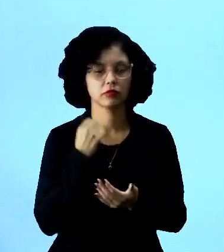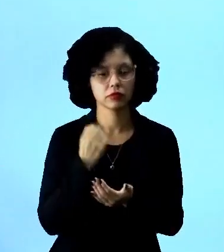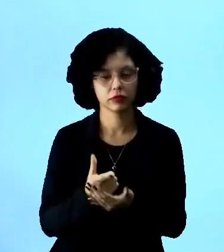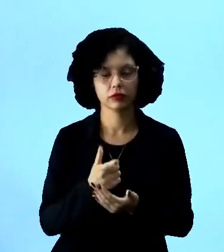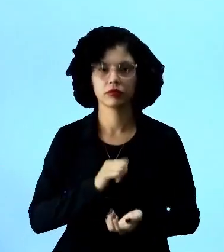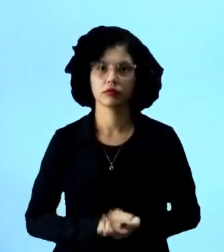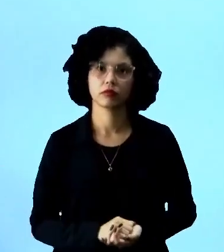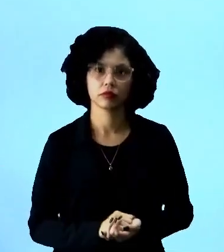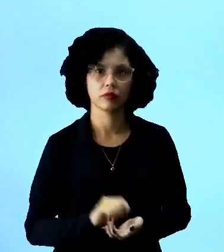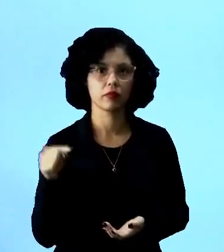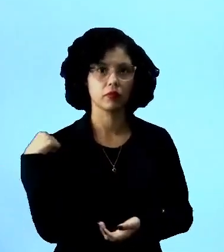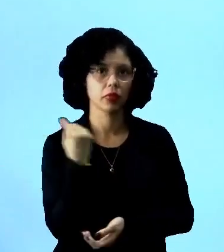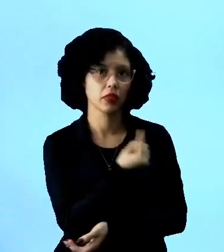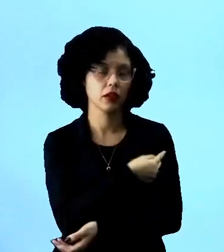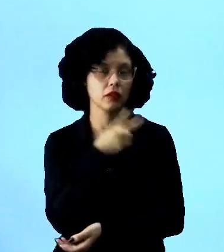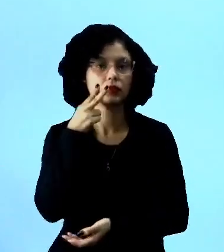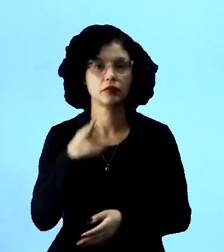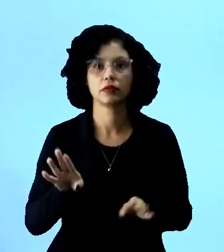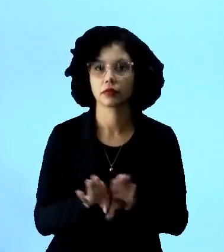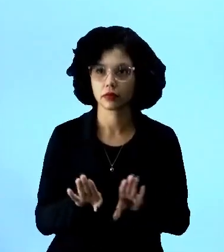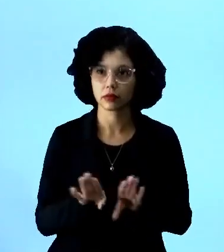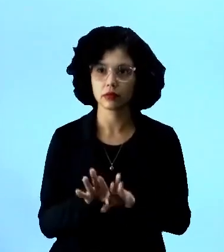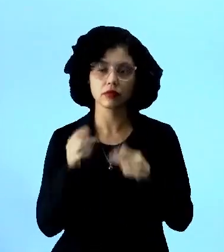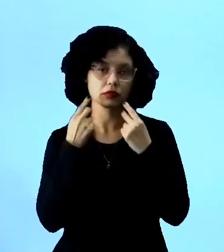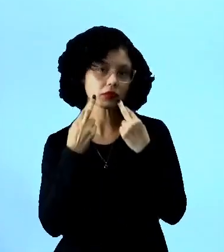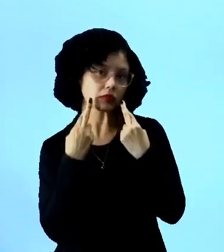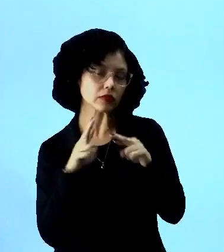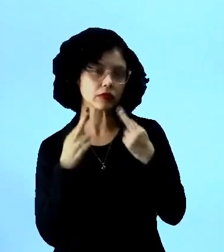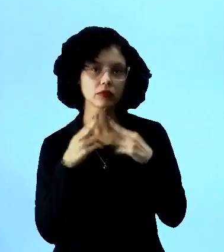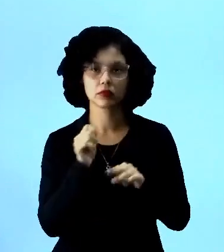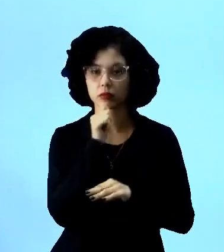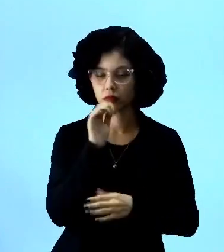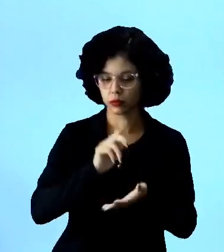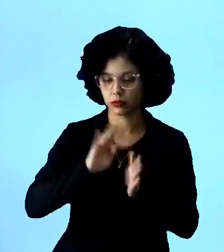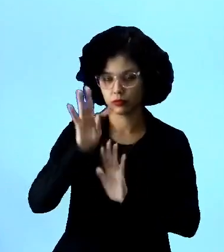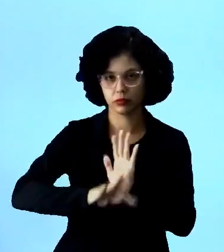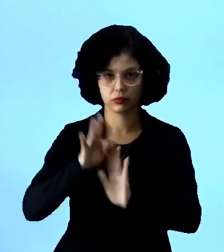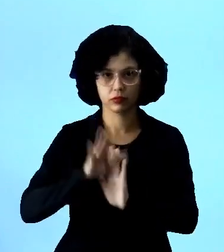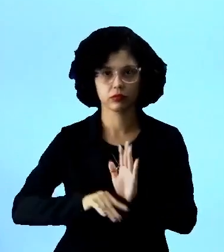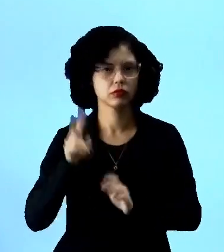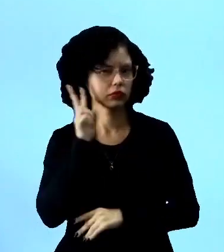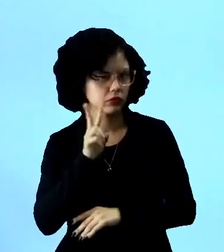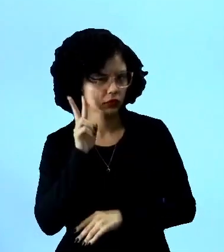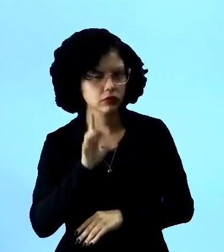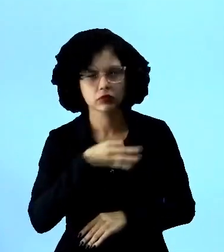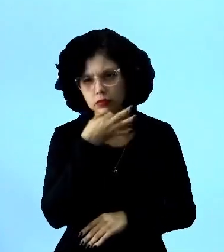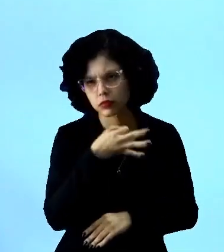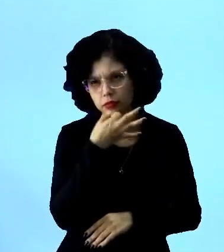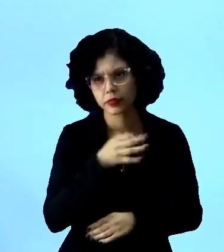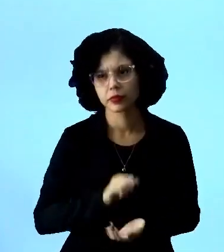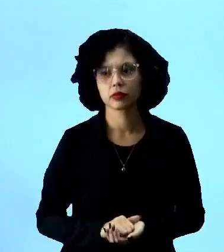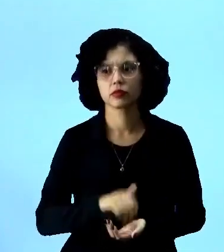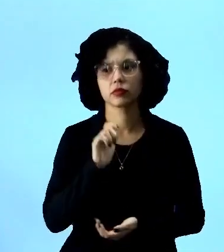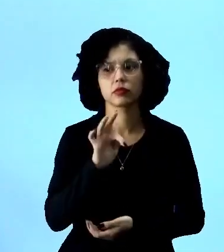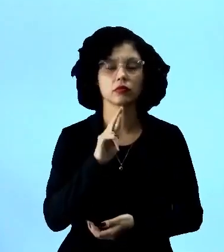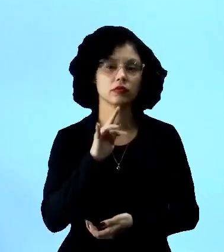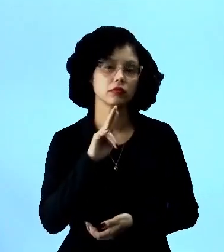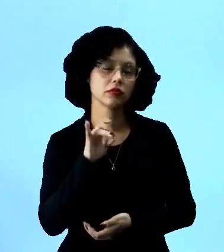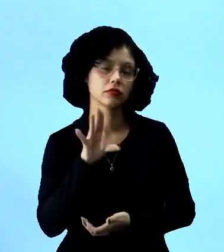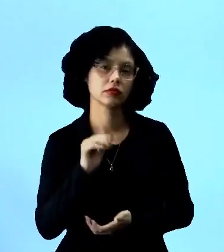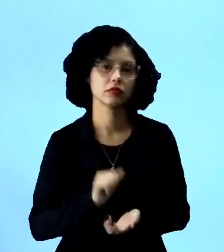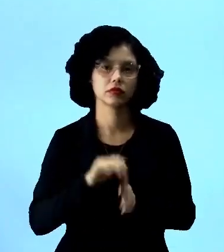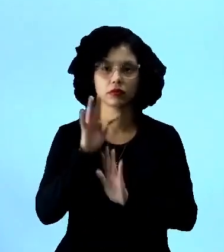comprado. Nós vimos também que o discurso do texto é argumentativo. Lembram o que é isso? O